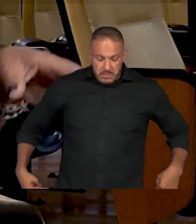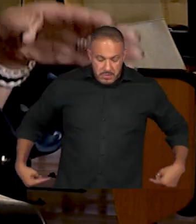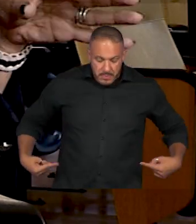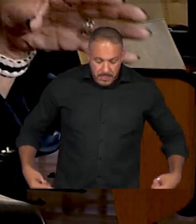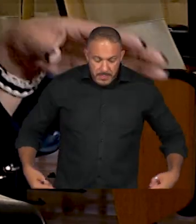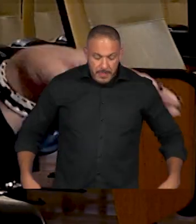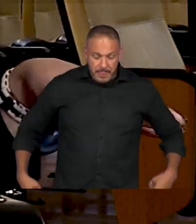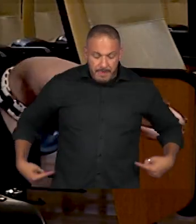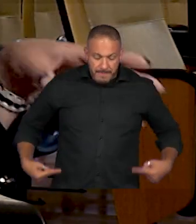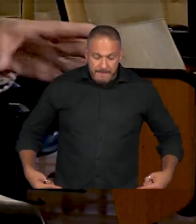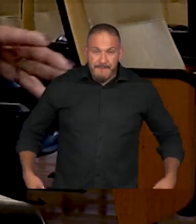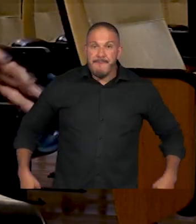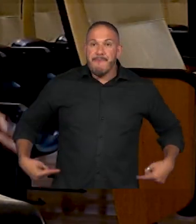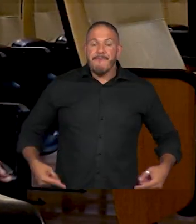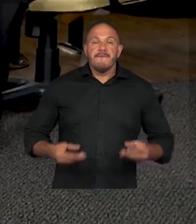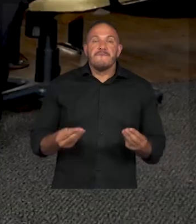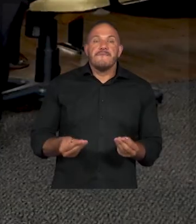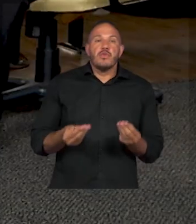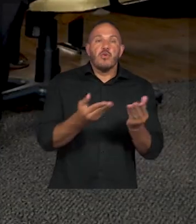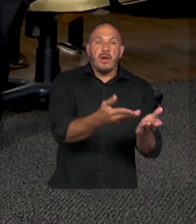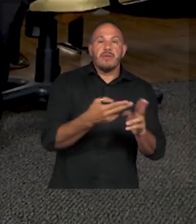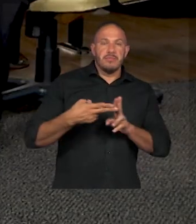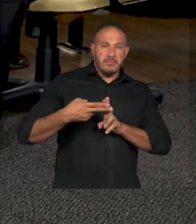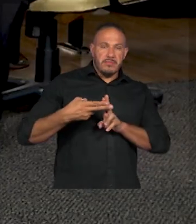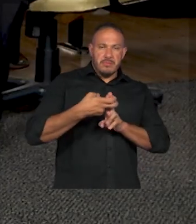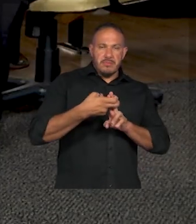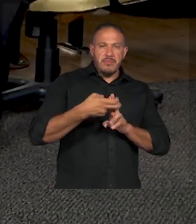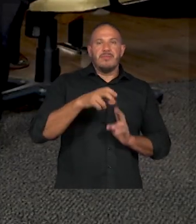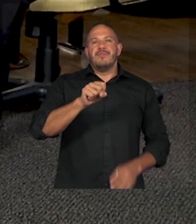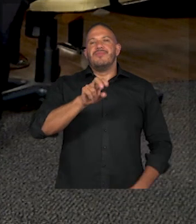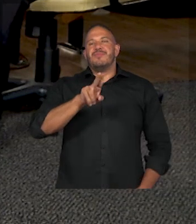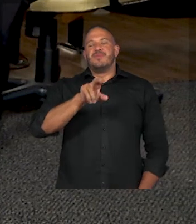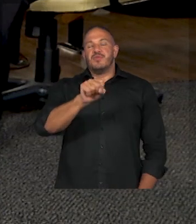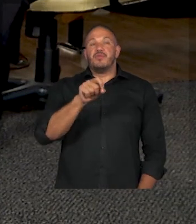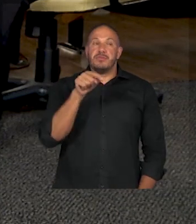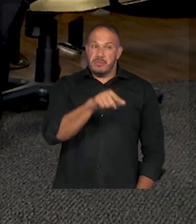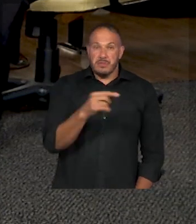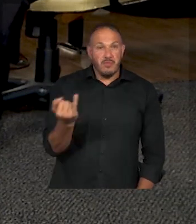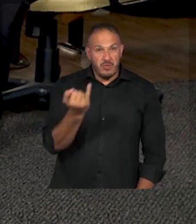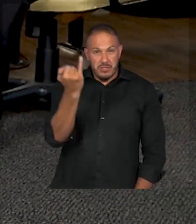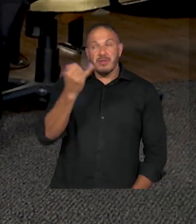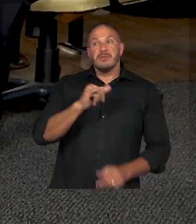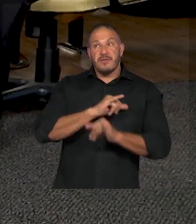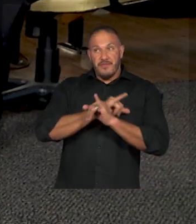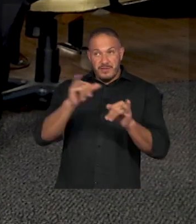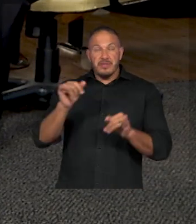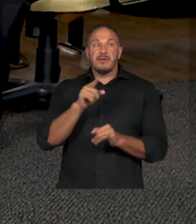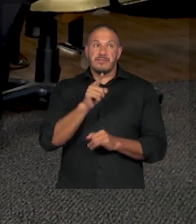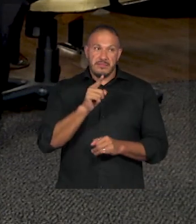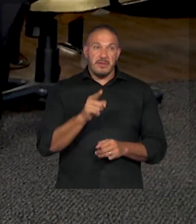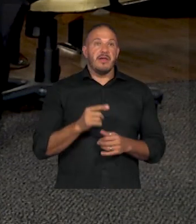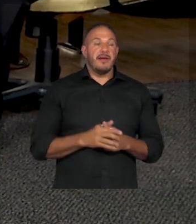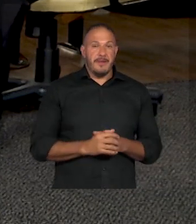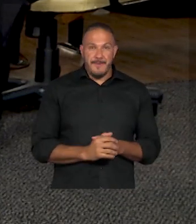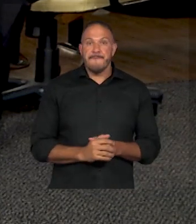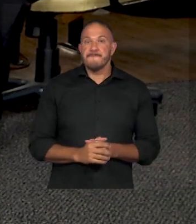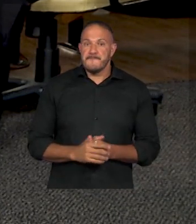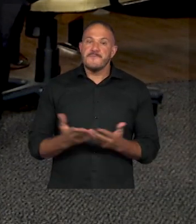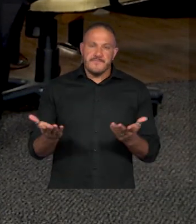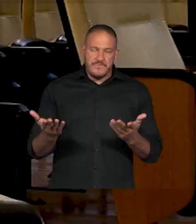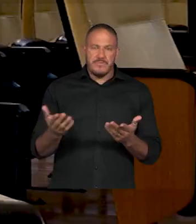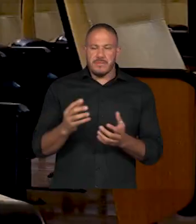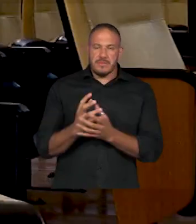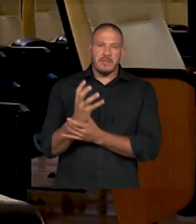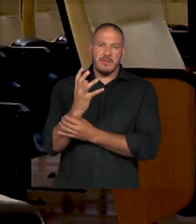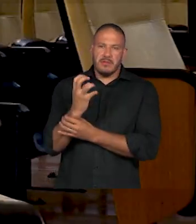rodas doadas pelo SUS. Sim. Tá? Então, isso assim, é importante frisar que tanto a órtese